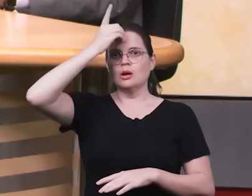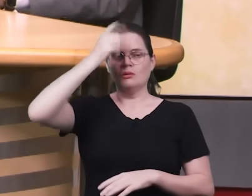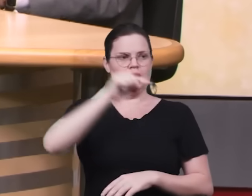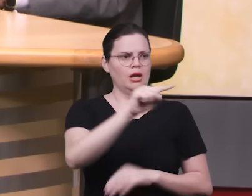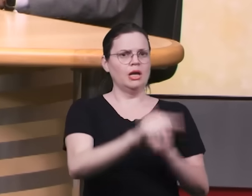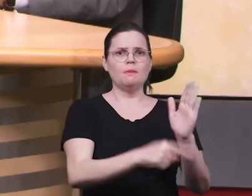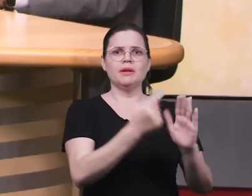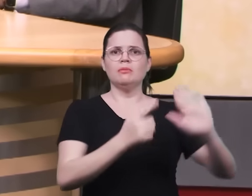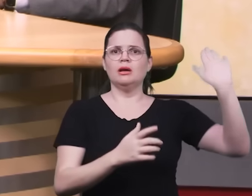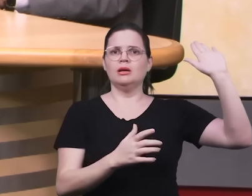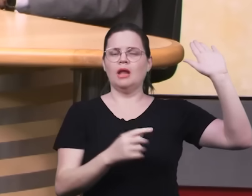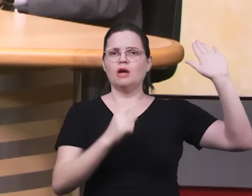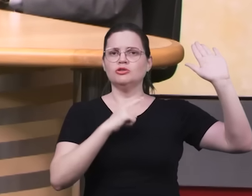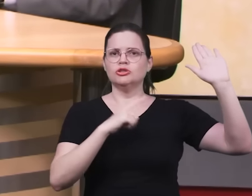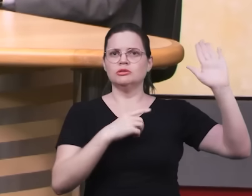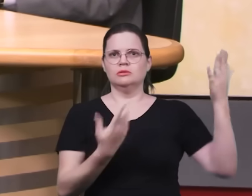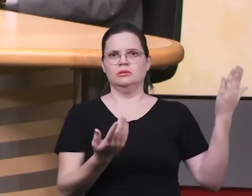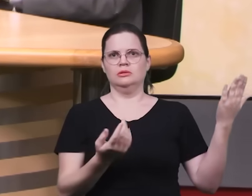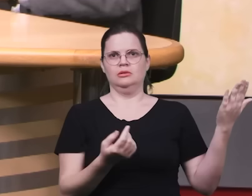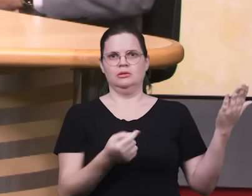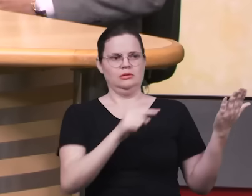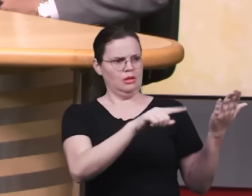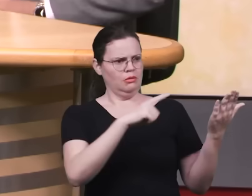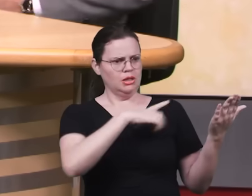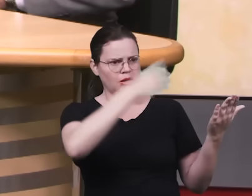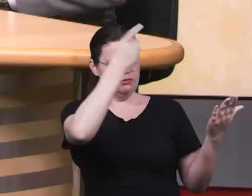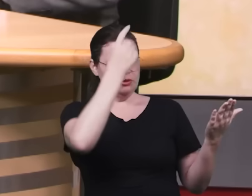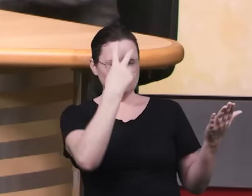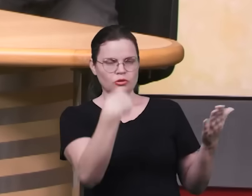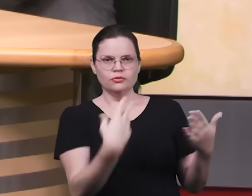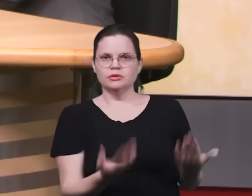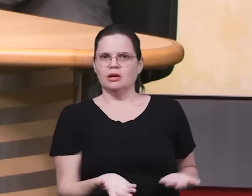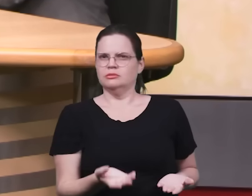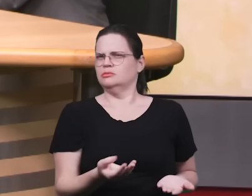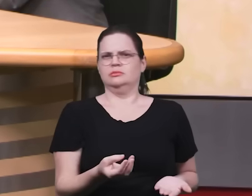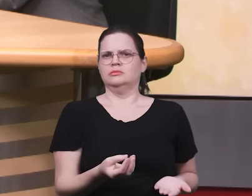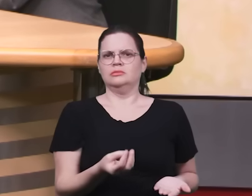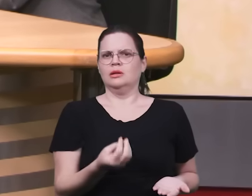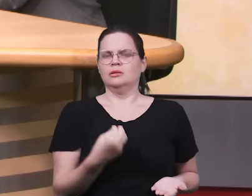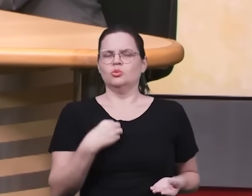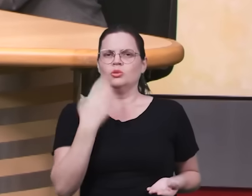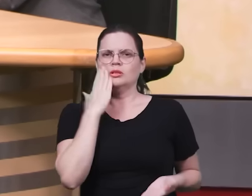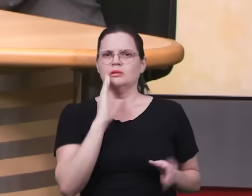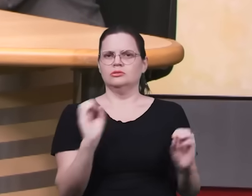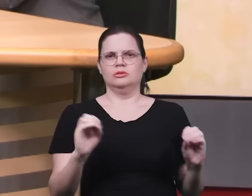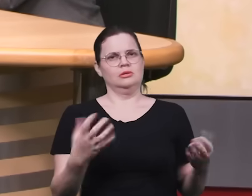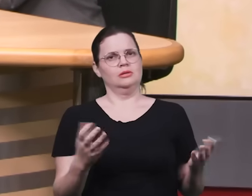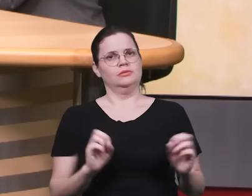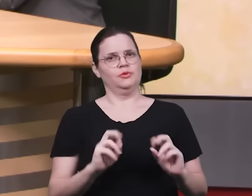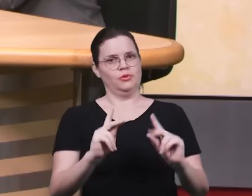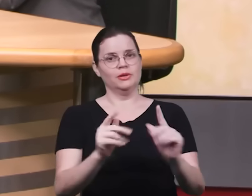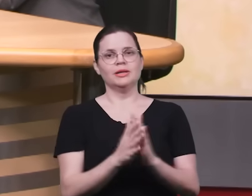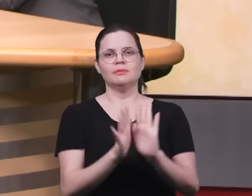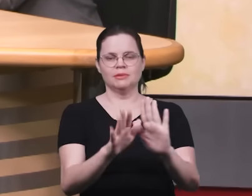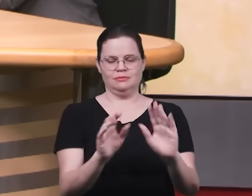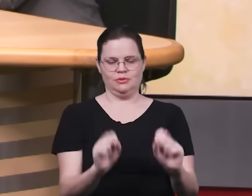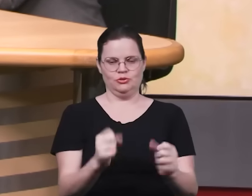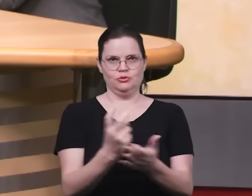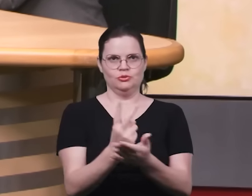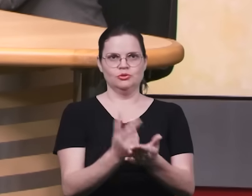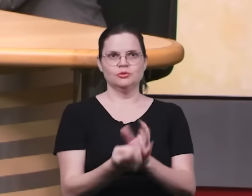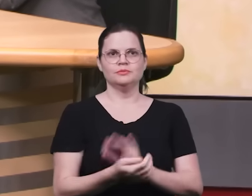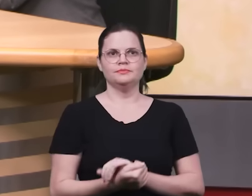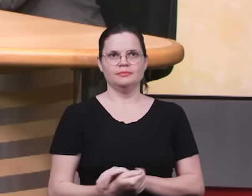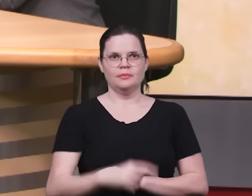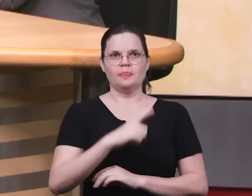é um dos primeiros a levantar. Eu tive visão, então ele teve visão de olho fechado, poxa. Então, uma coisa assim, bom, não tem nada a ver, mas continua. Claro, mas